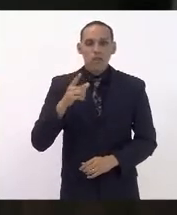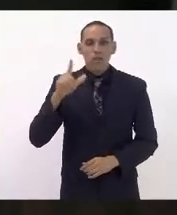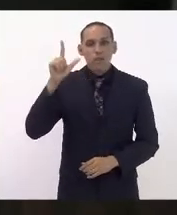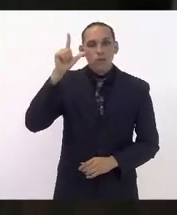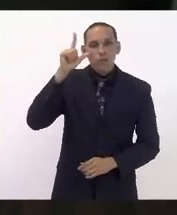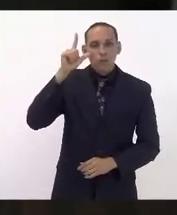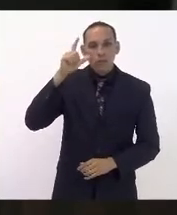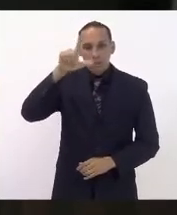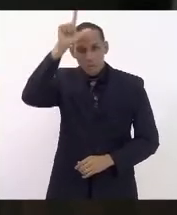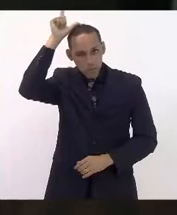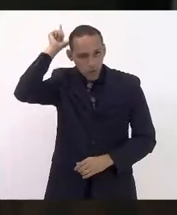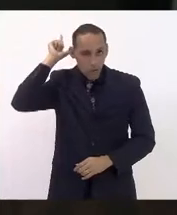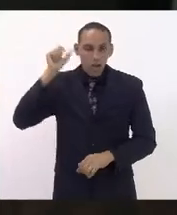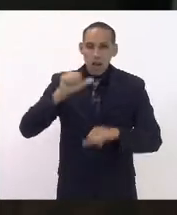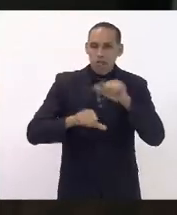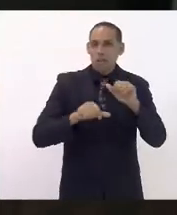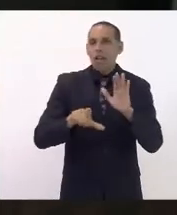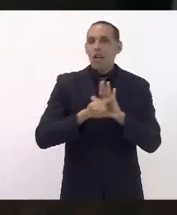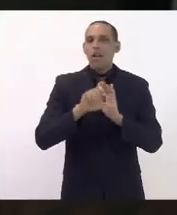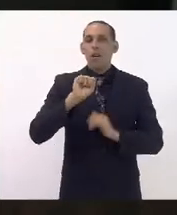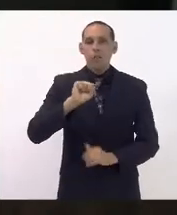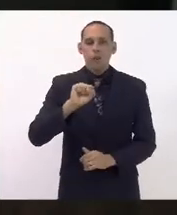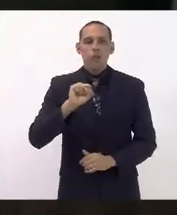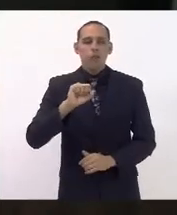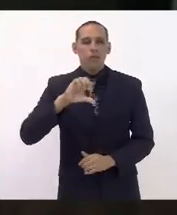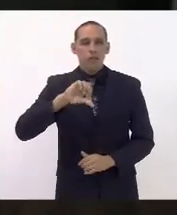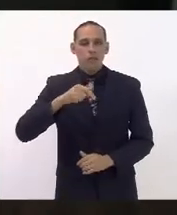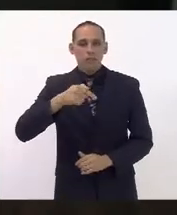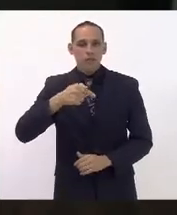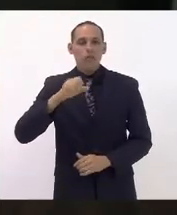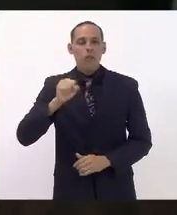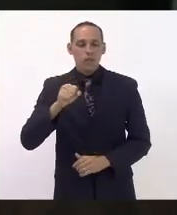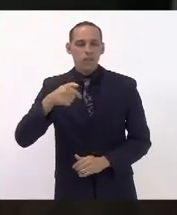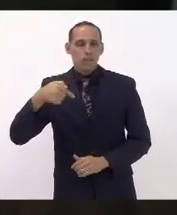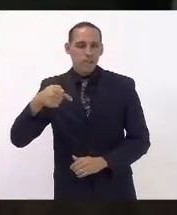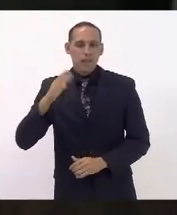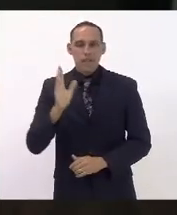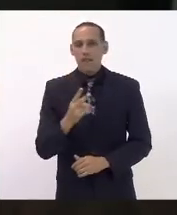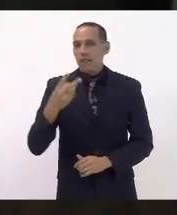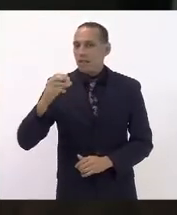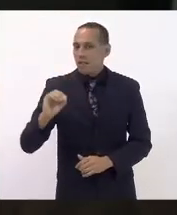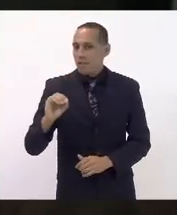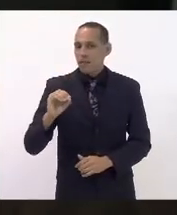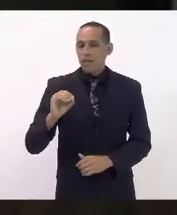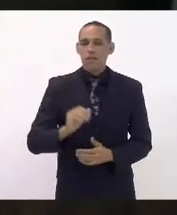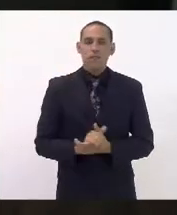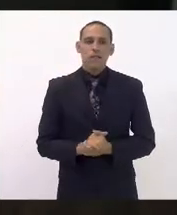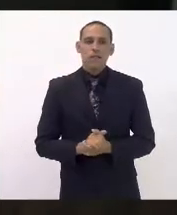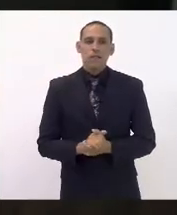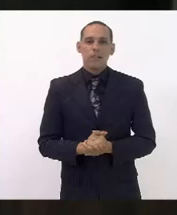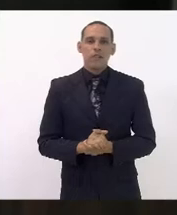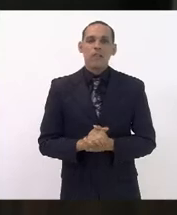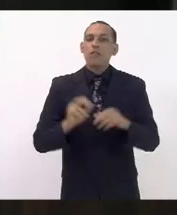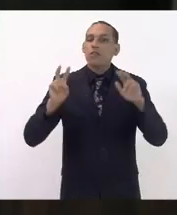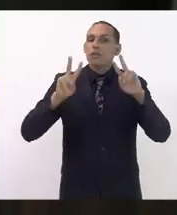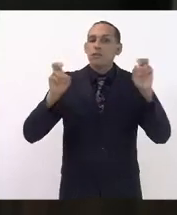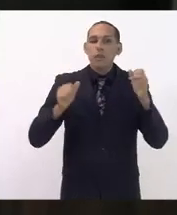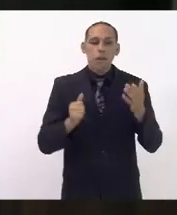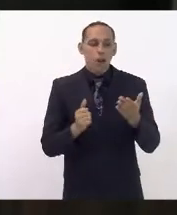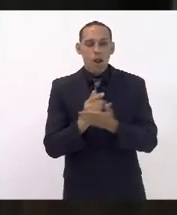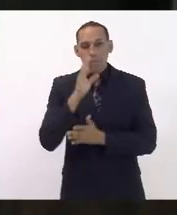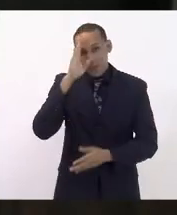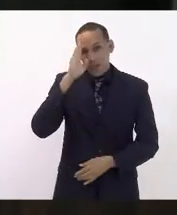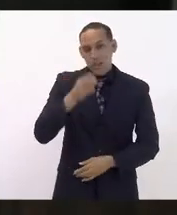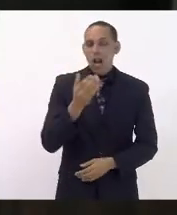Lucinho e Luiz Paulo, que altera a Lei 8.987, de 25 de agosto de 2020, que dispõe sobre a modalidade da compra direta